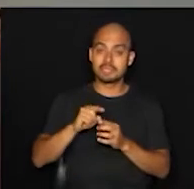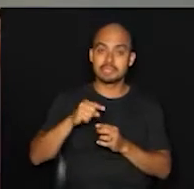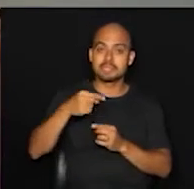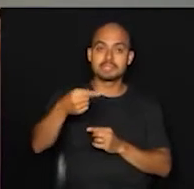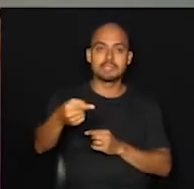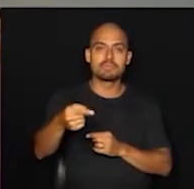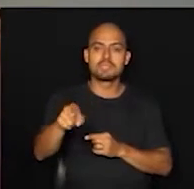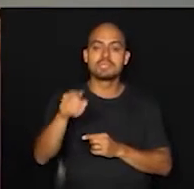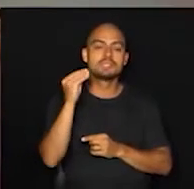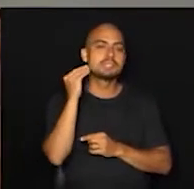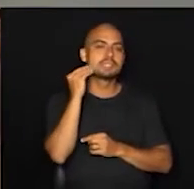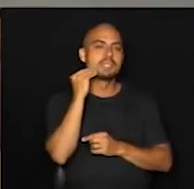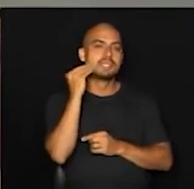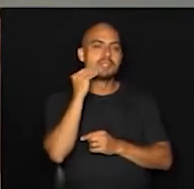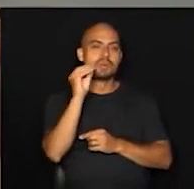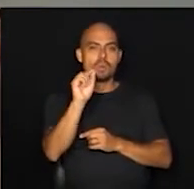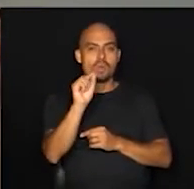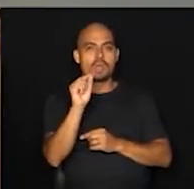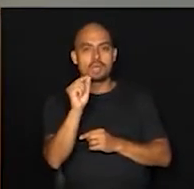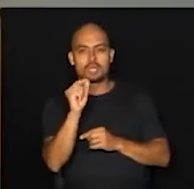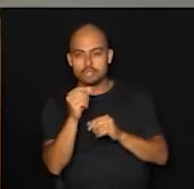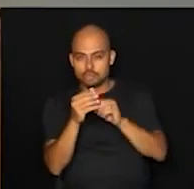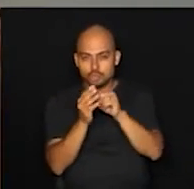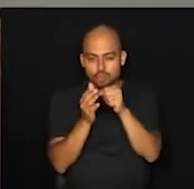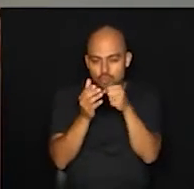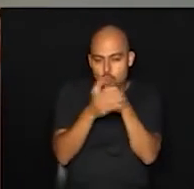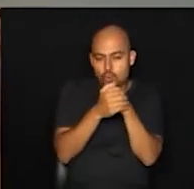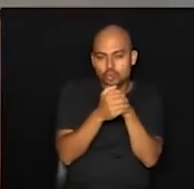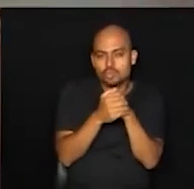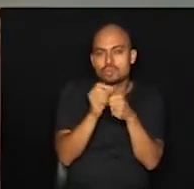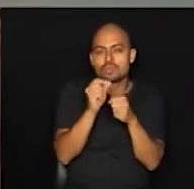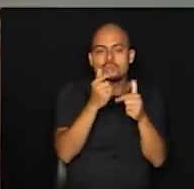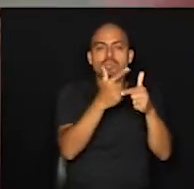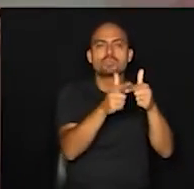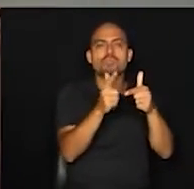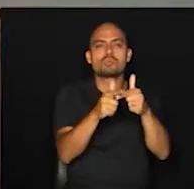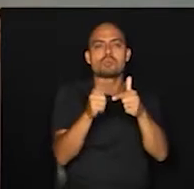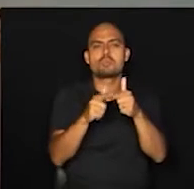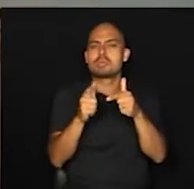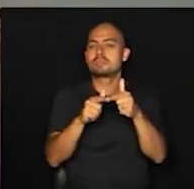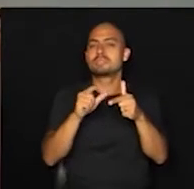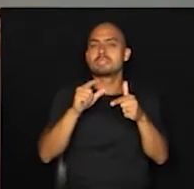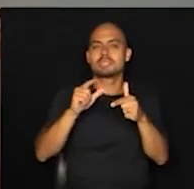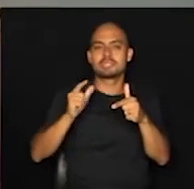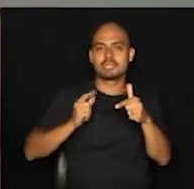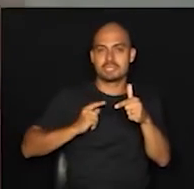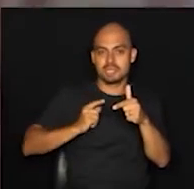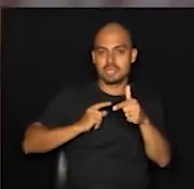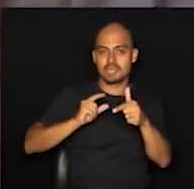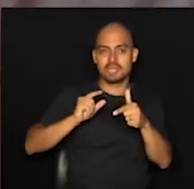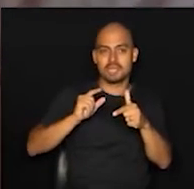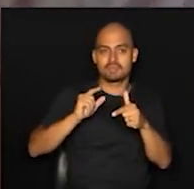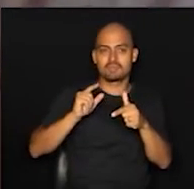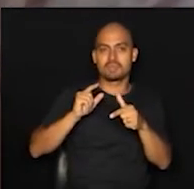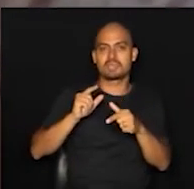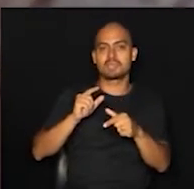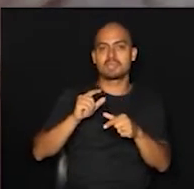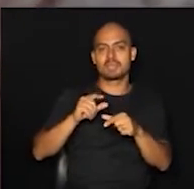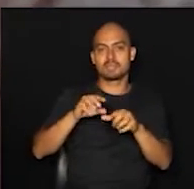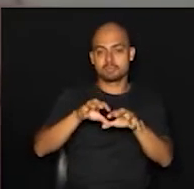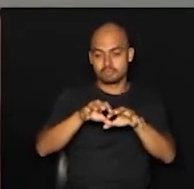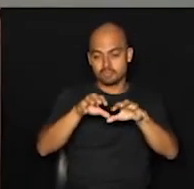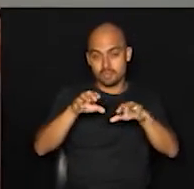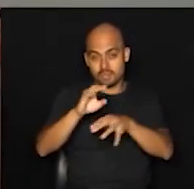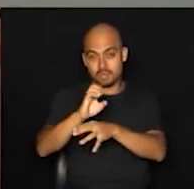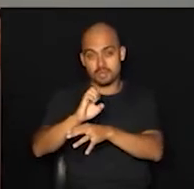ela tentava mediar por debaixo dos panos o conflito terrível que houve entre o